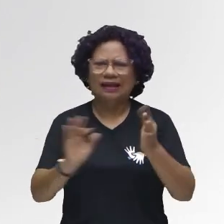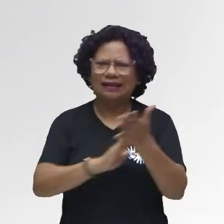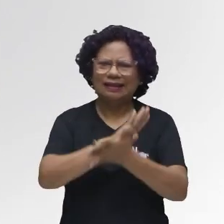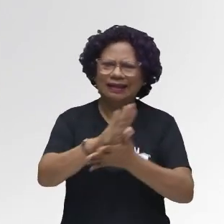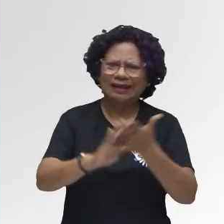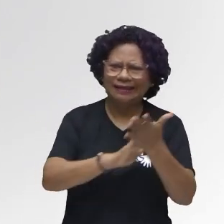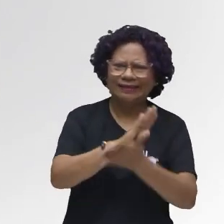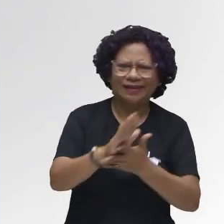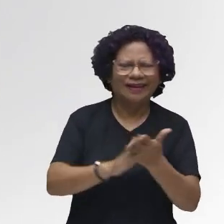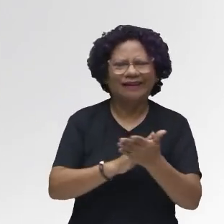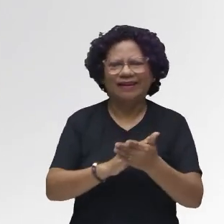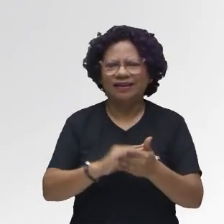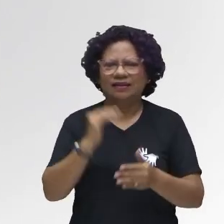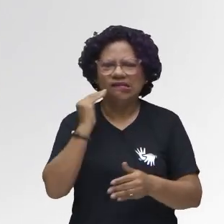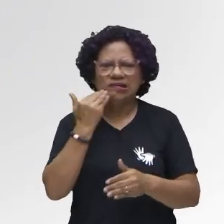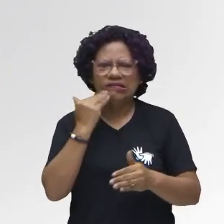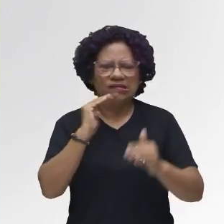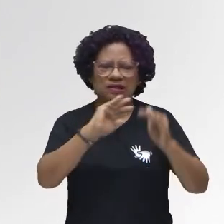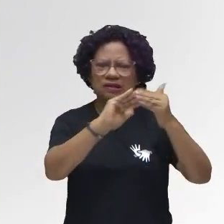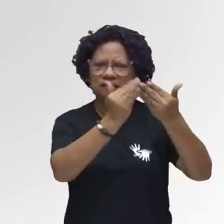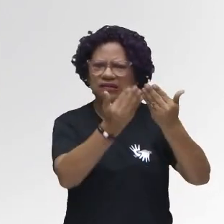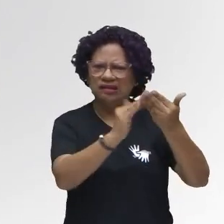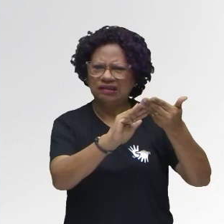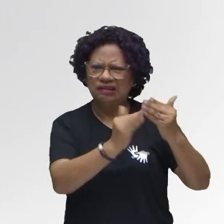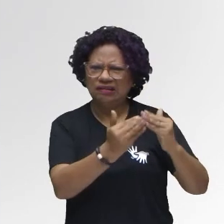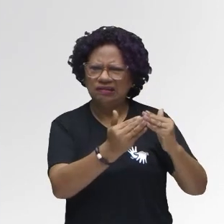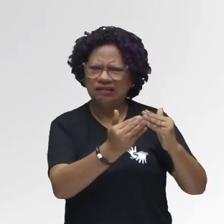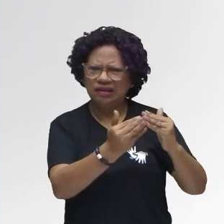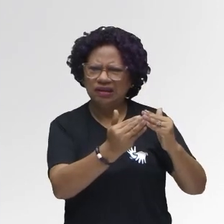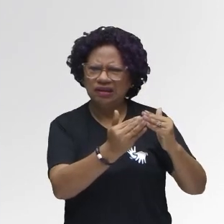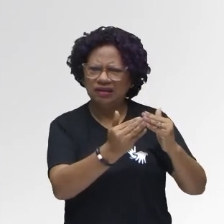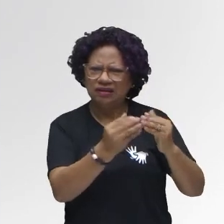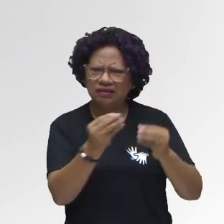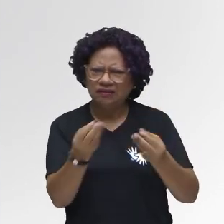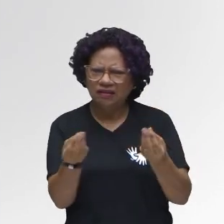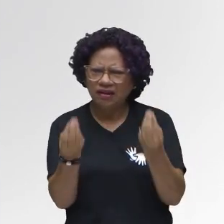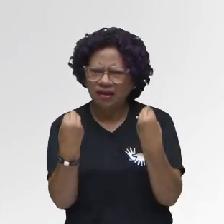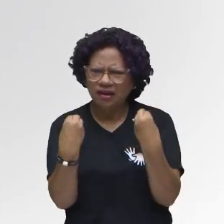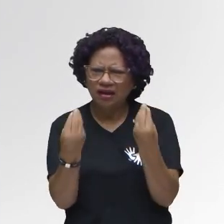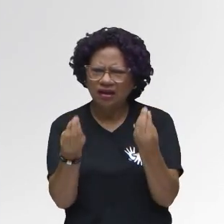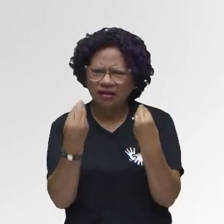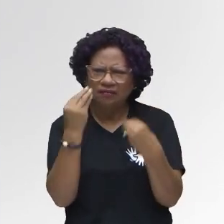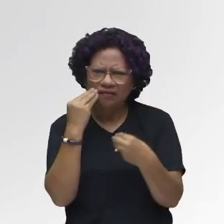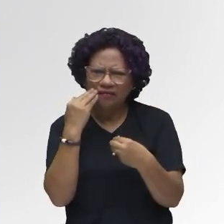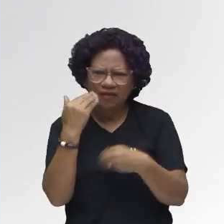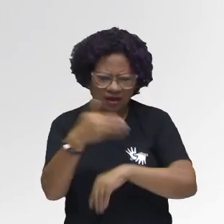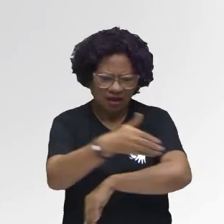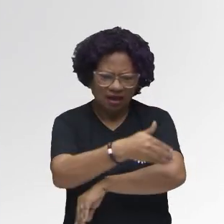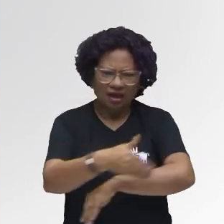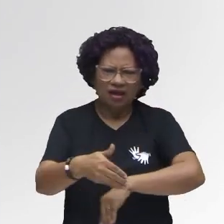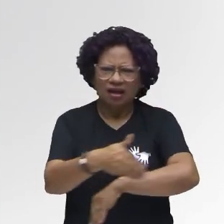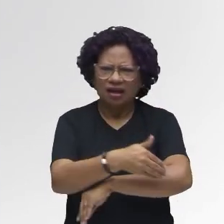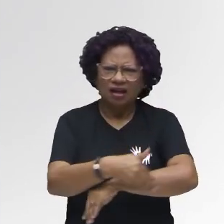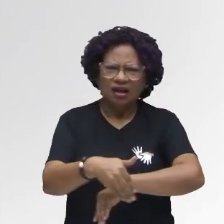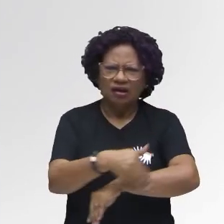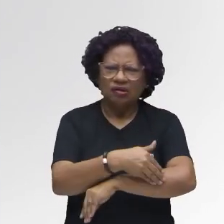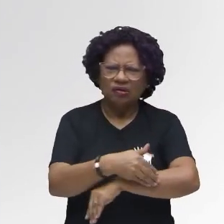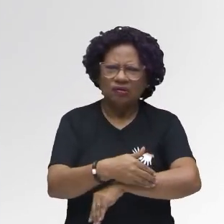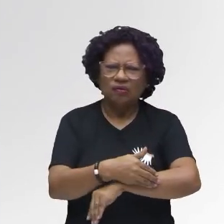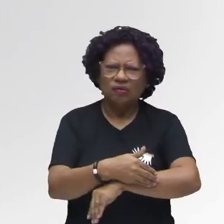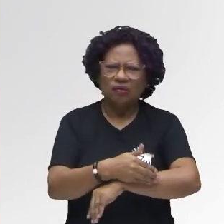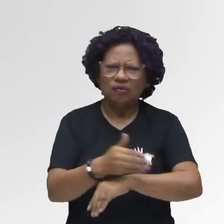duas casas que vão na mesma linha. Olha o tamanho da rua, como ela é bem estreita. Isso é a